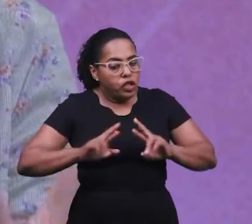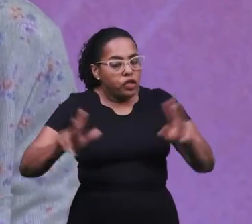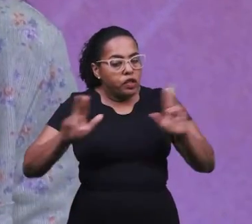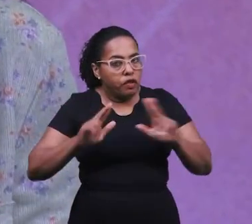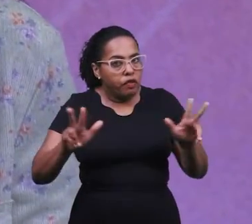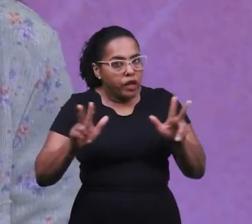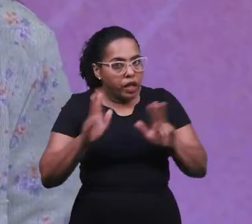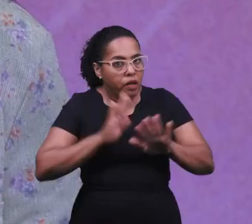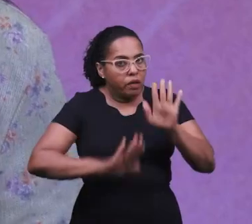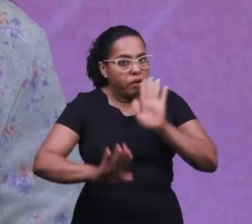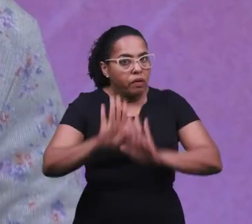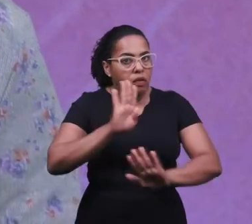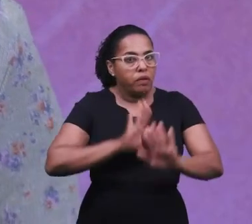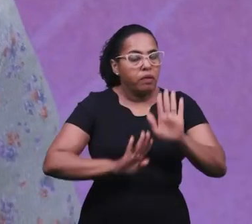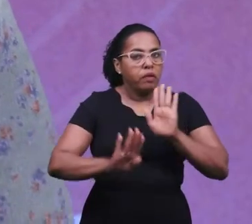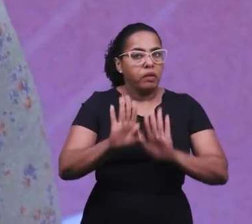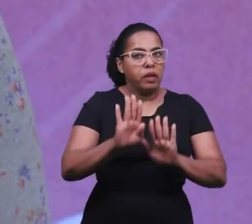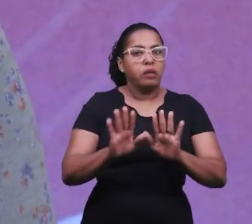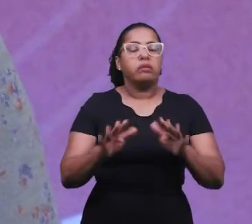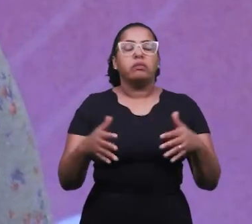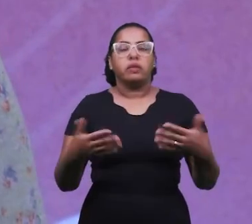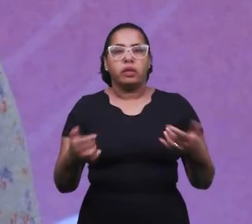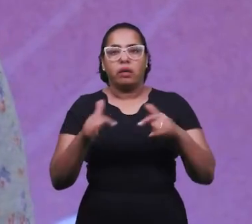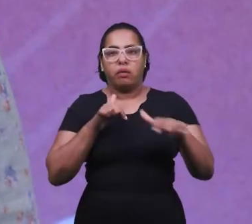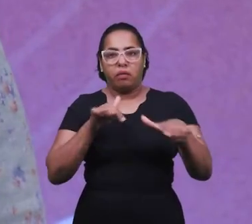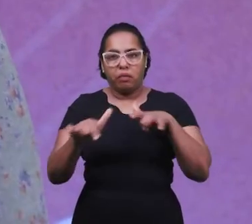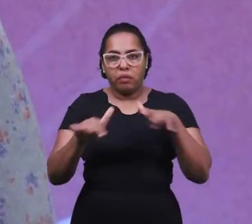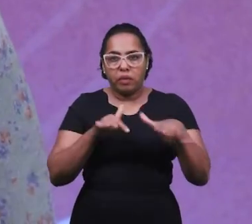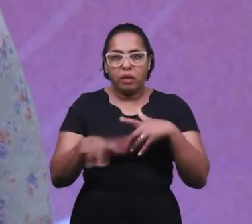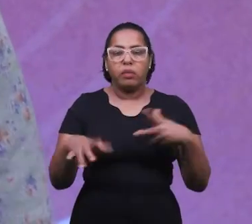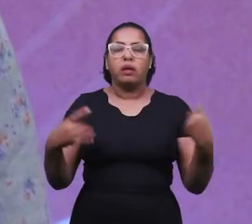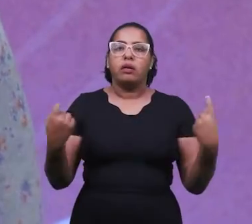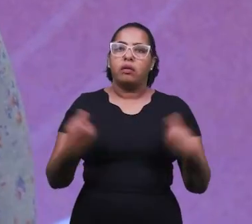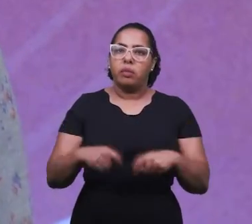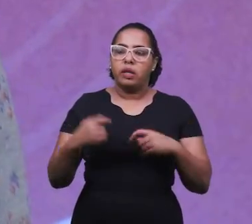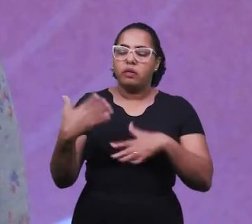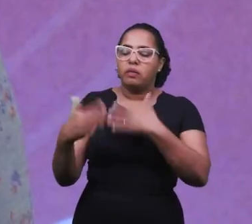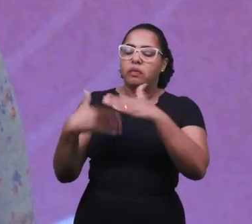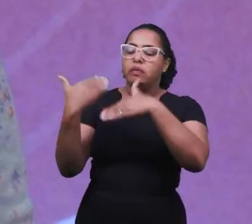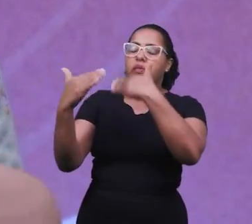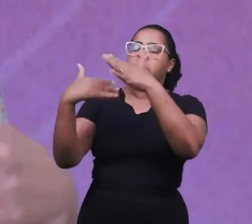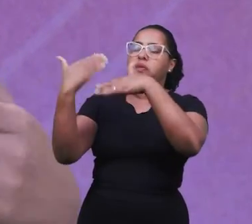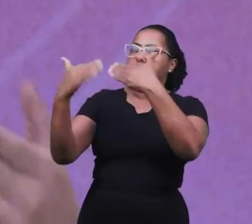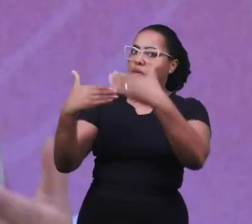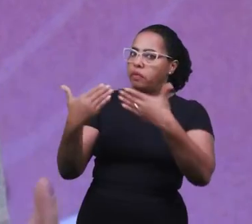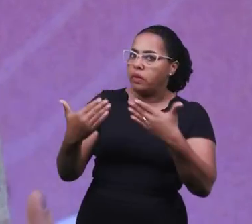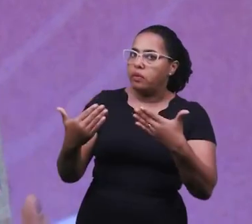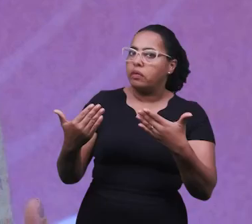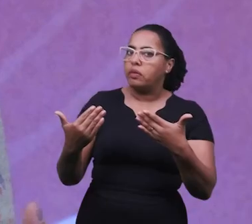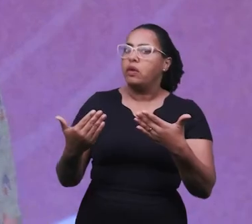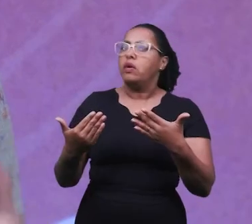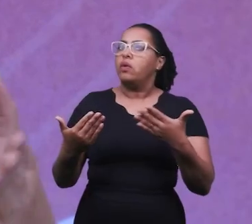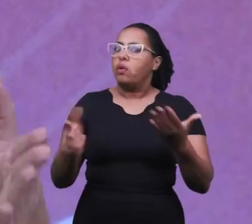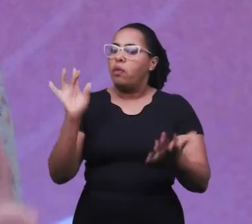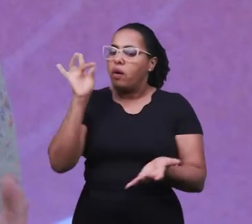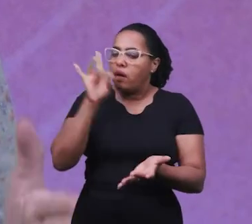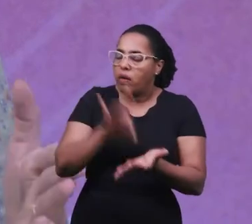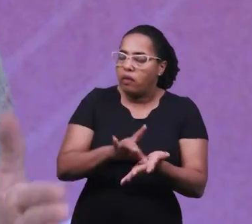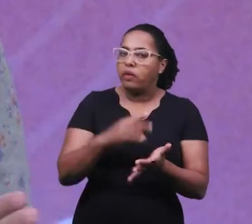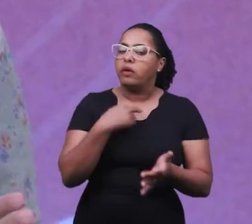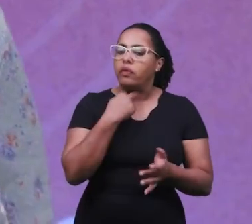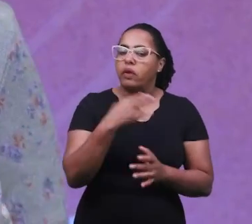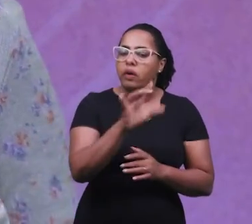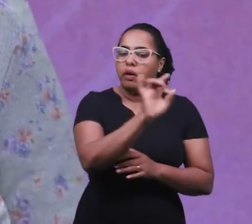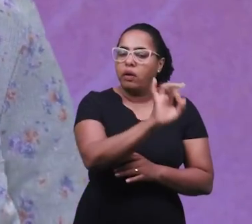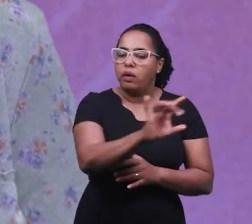olhar muito diferenciado. Ou seja, o trabalho precisa ser desenvolvido de acordo